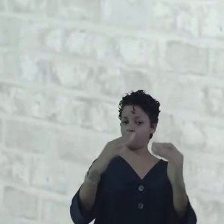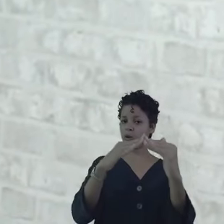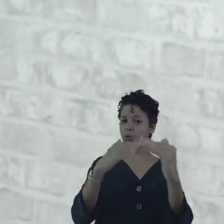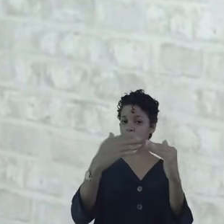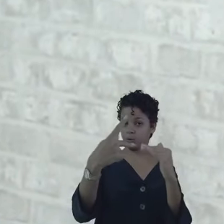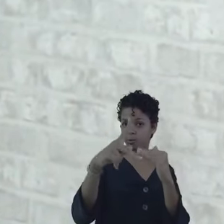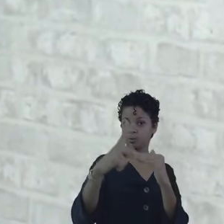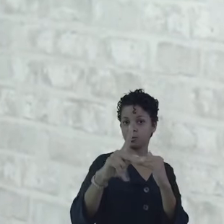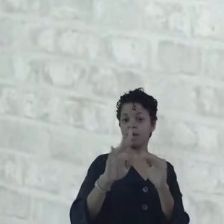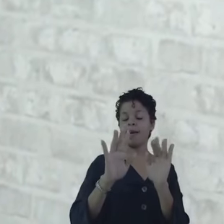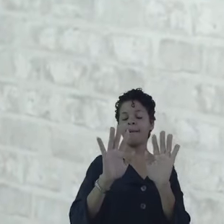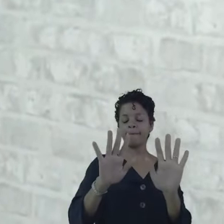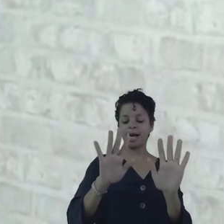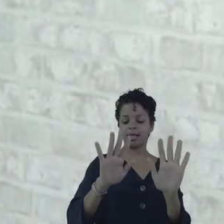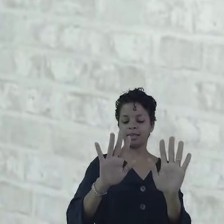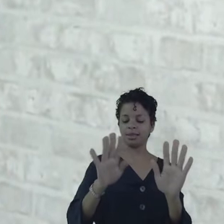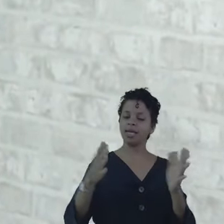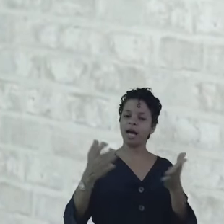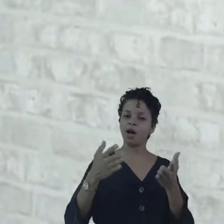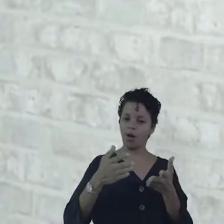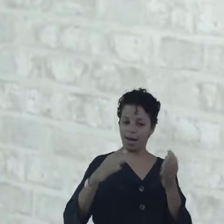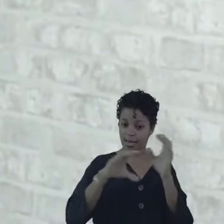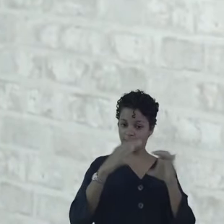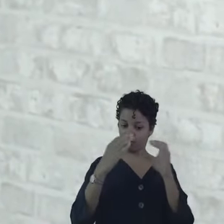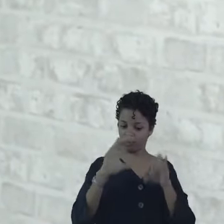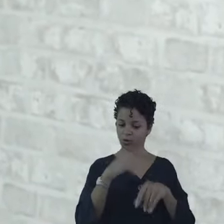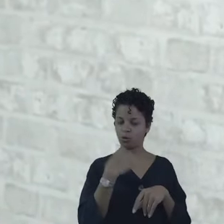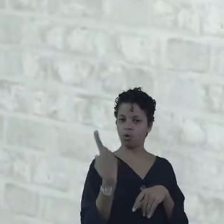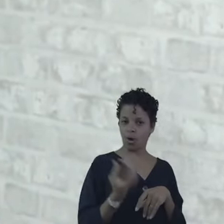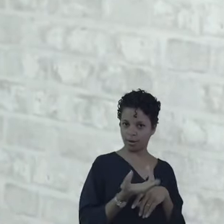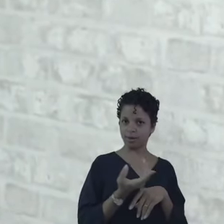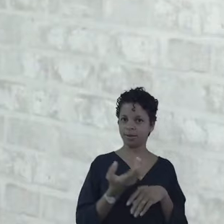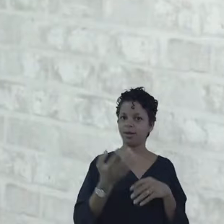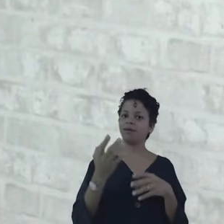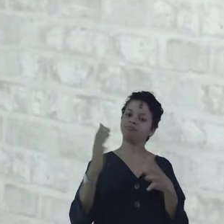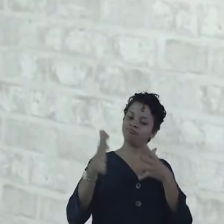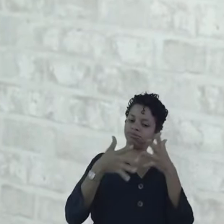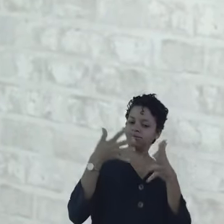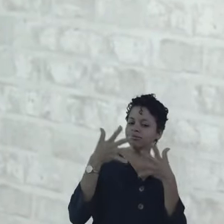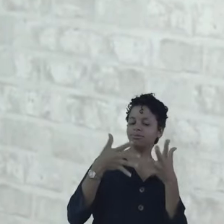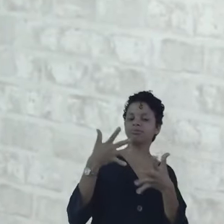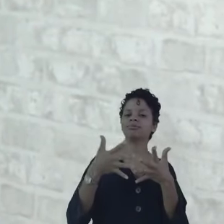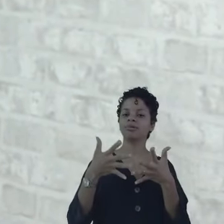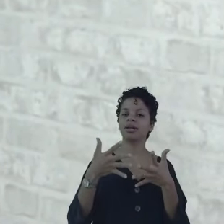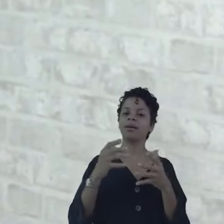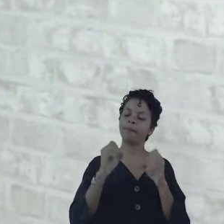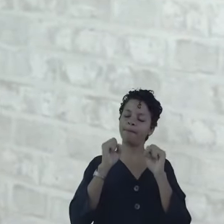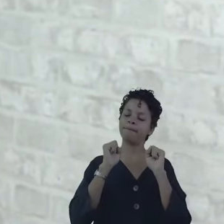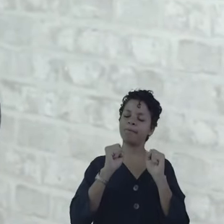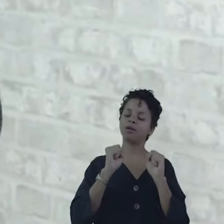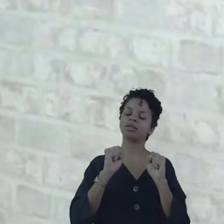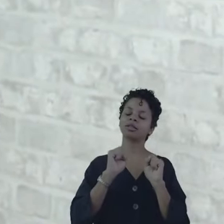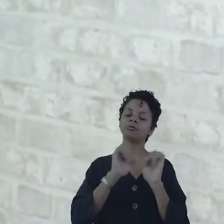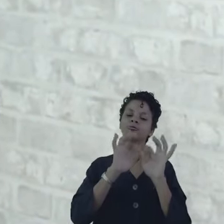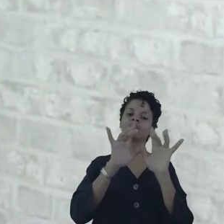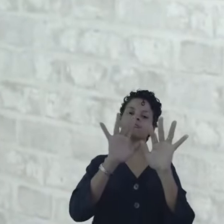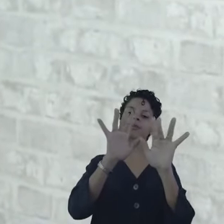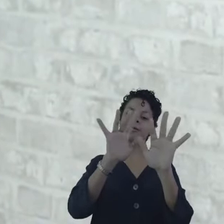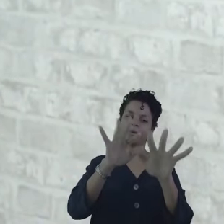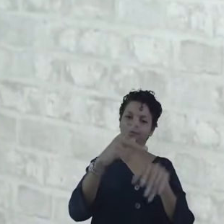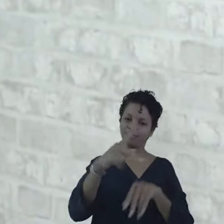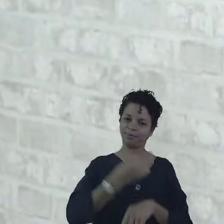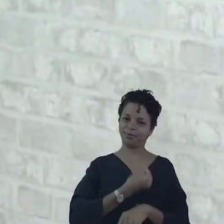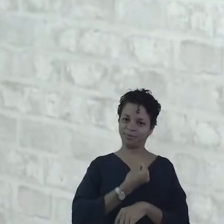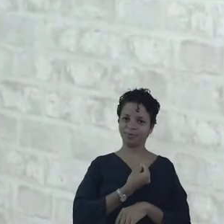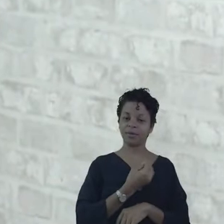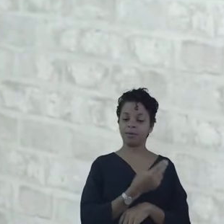localidade, mas que essa canção, ou que todas as canções que nós vamos cantar aqui, possa chegar ao seu coração. É um prazer estar